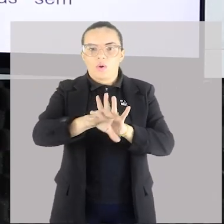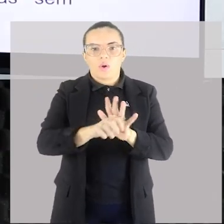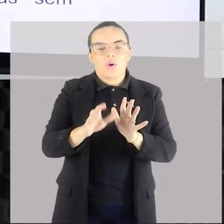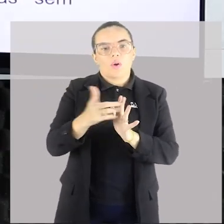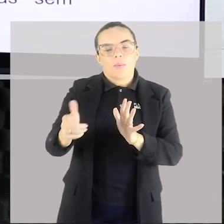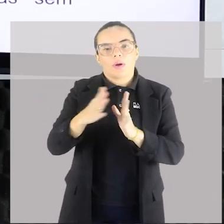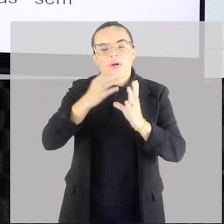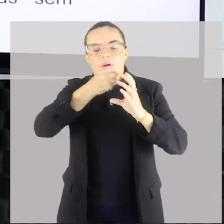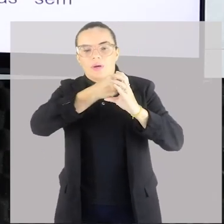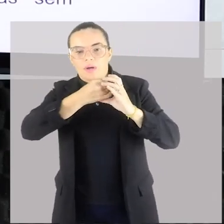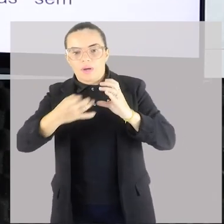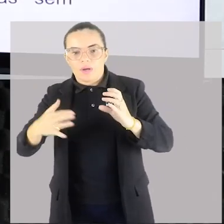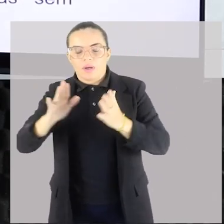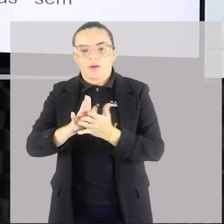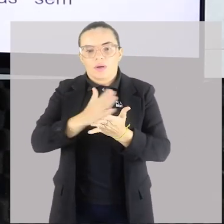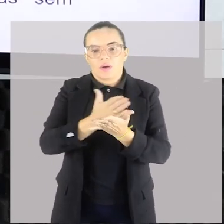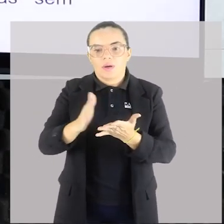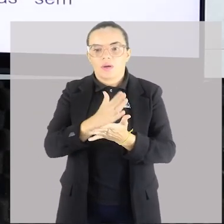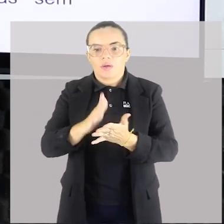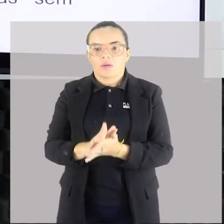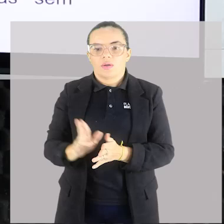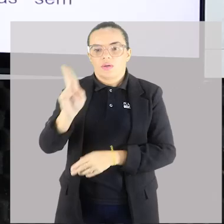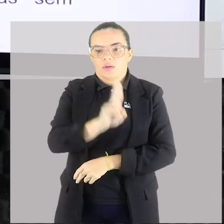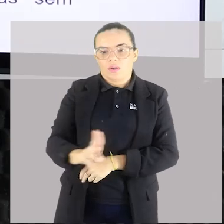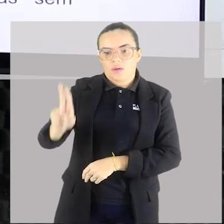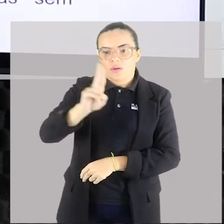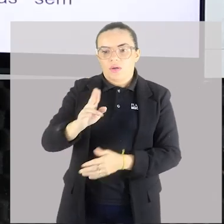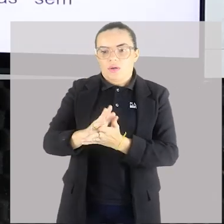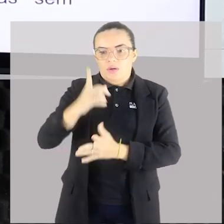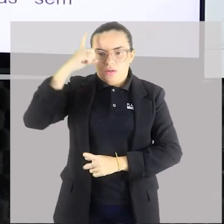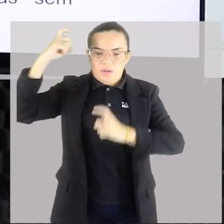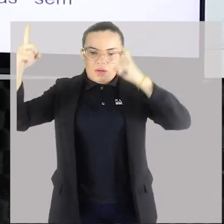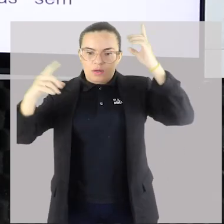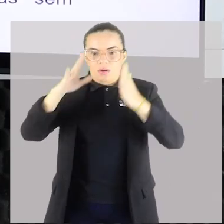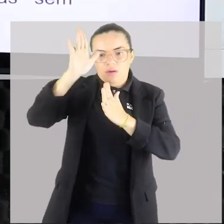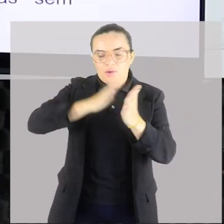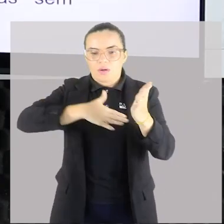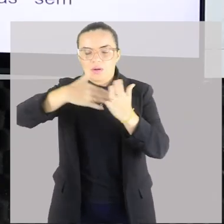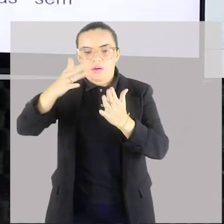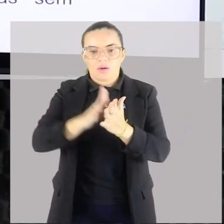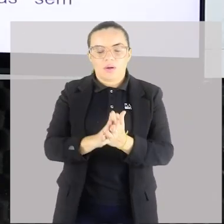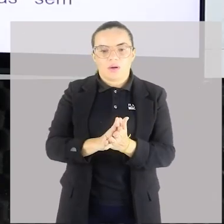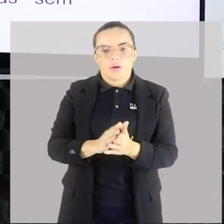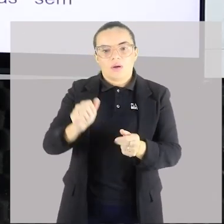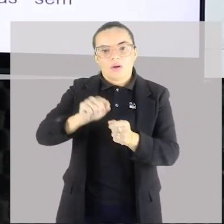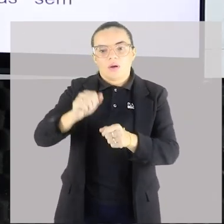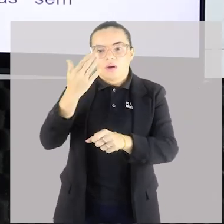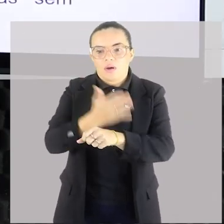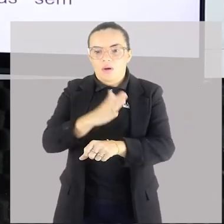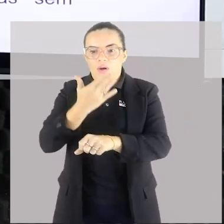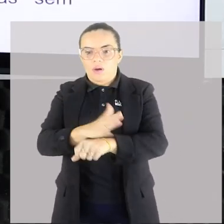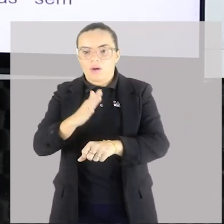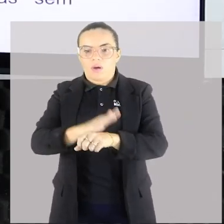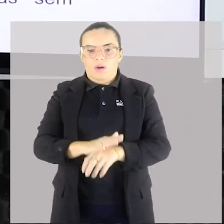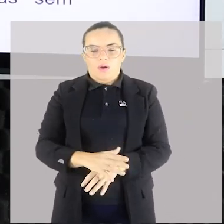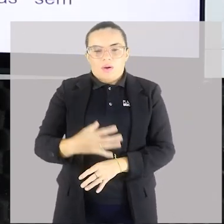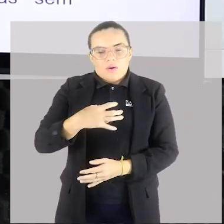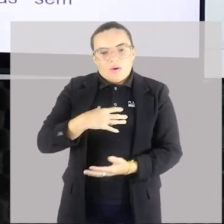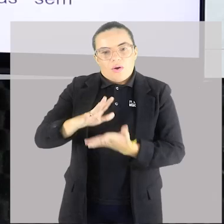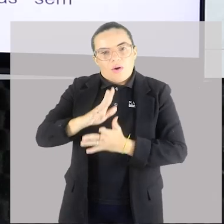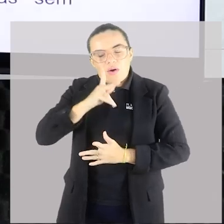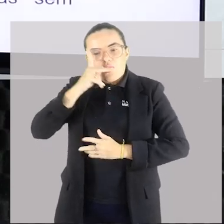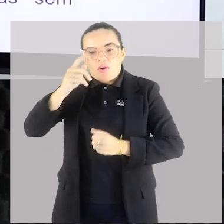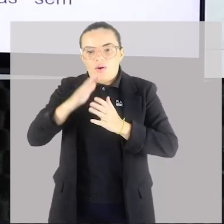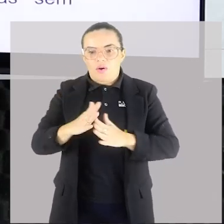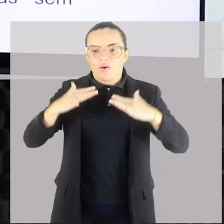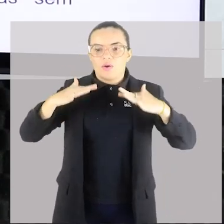elementos. Processo criativo e dessa criação é uma pintura de ação que enfatiza energia, ação e movimento.